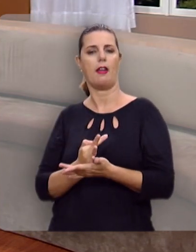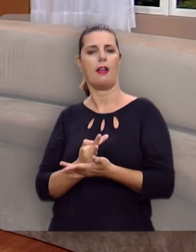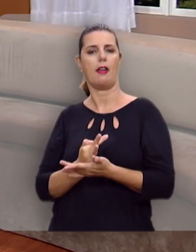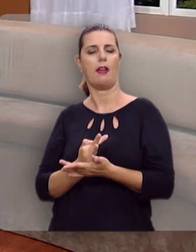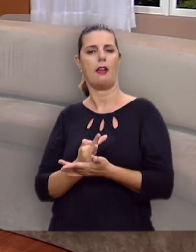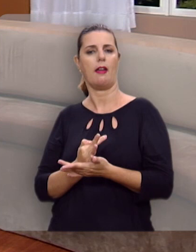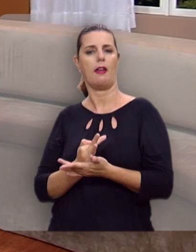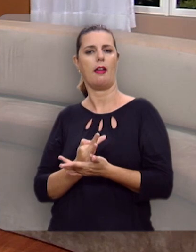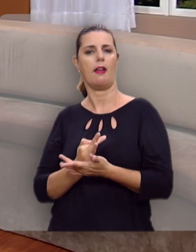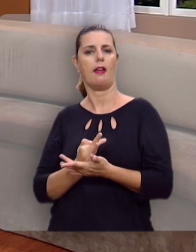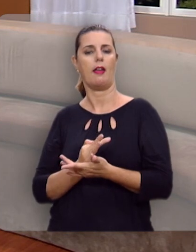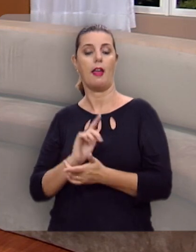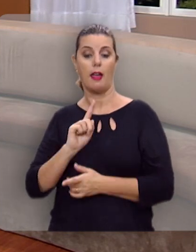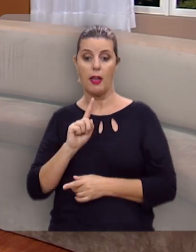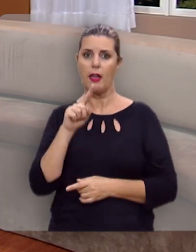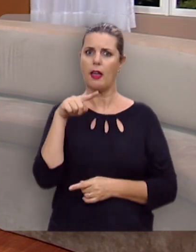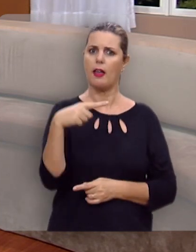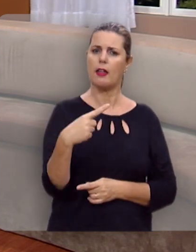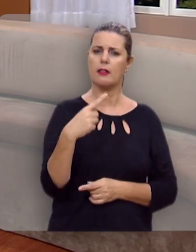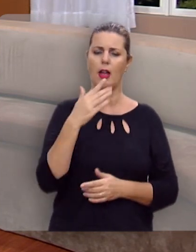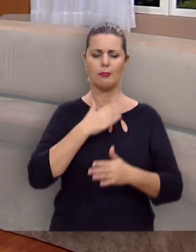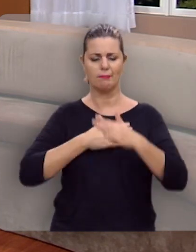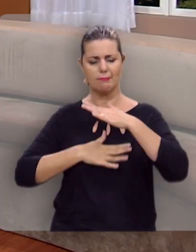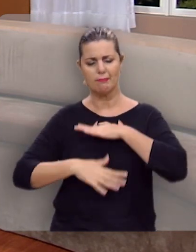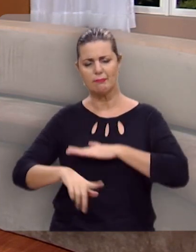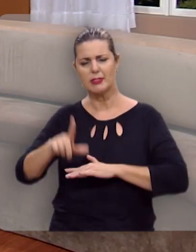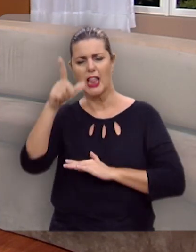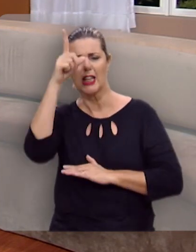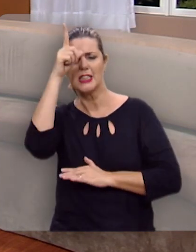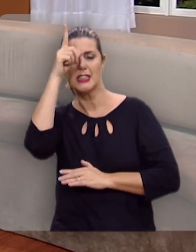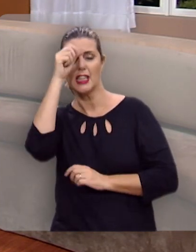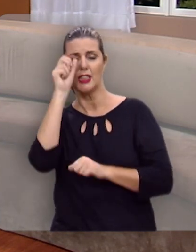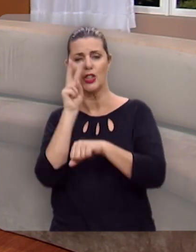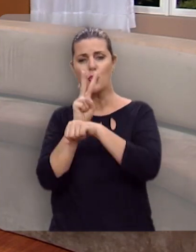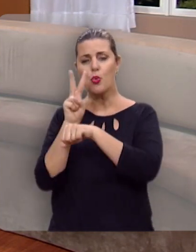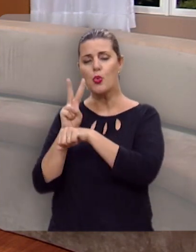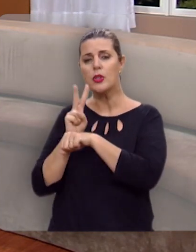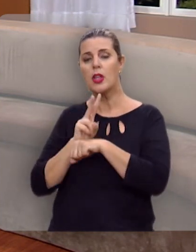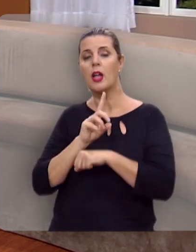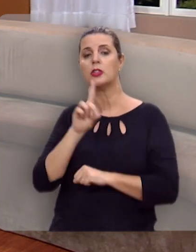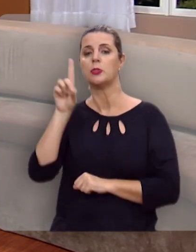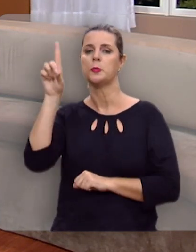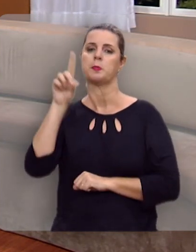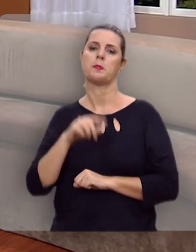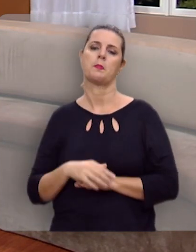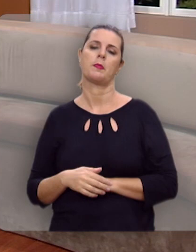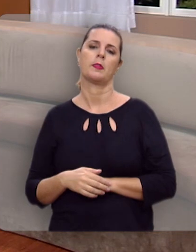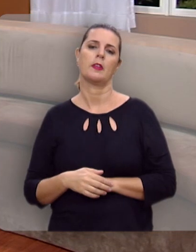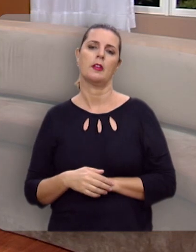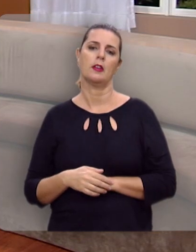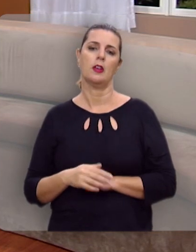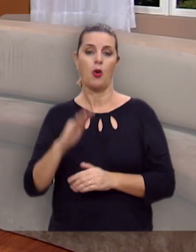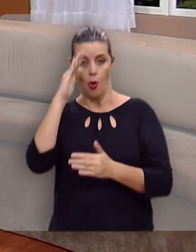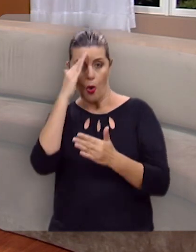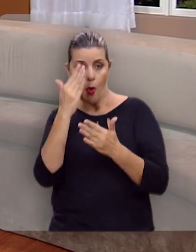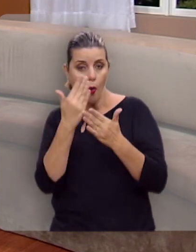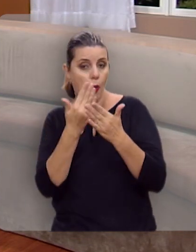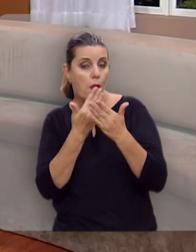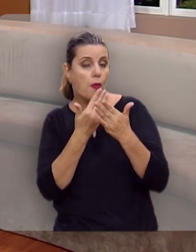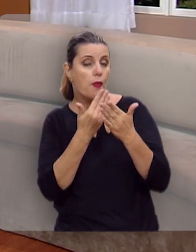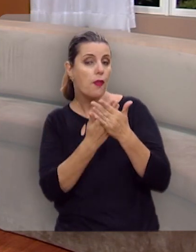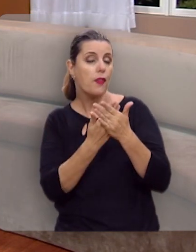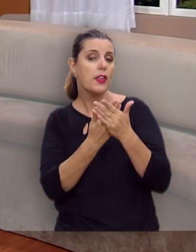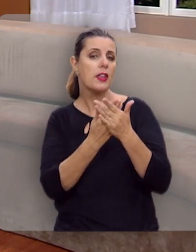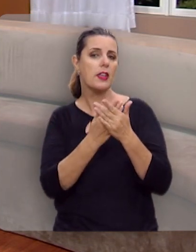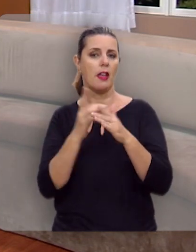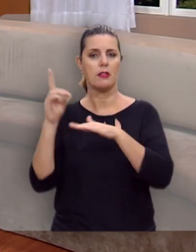para aprovar-nos. Então, descanse no cuidado de Deus,